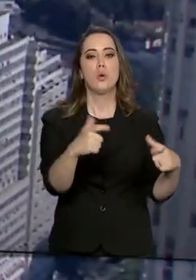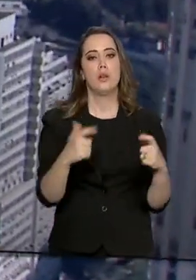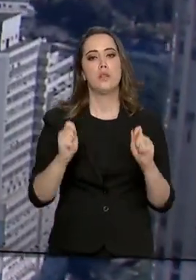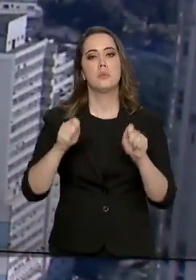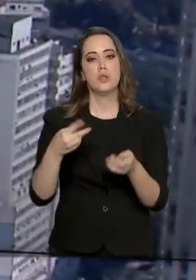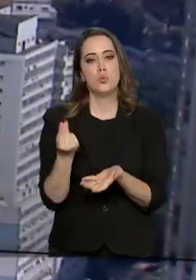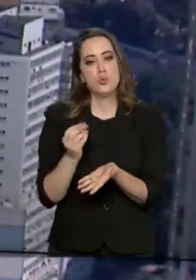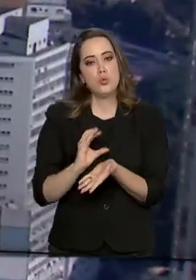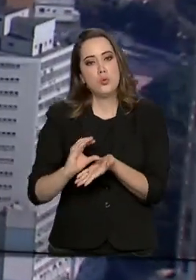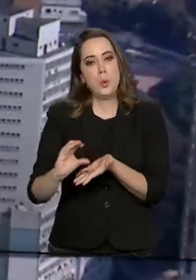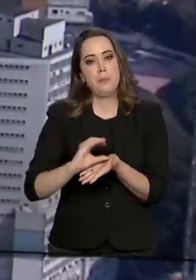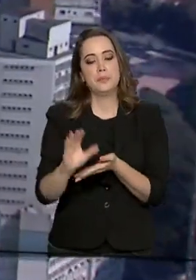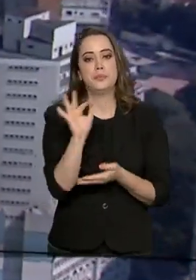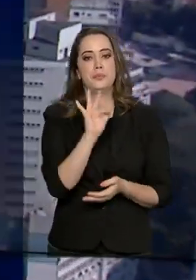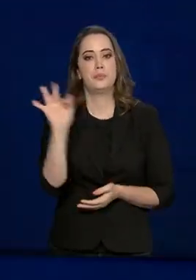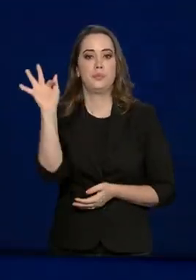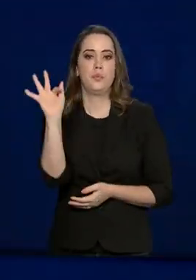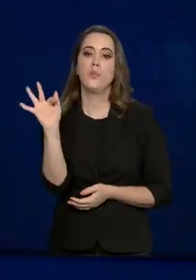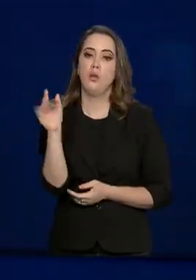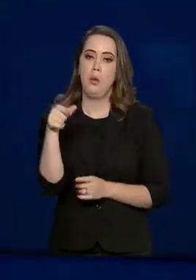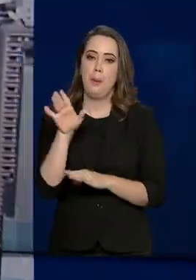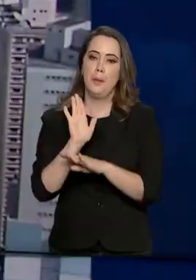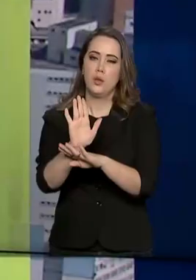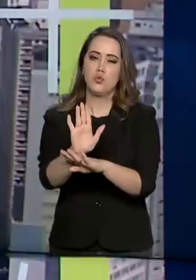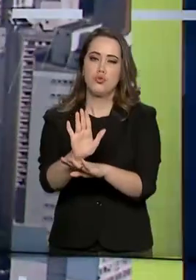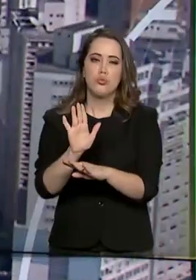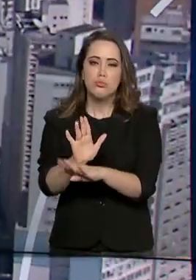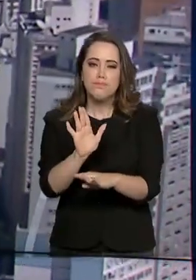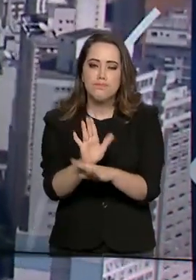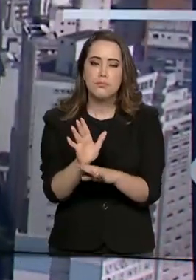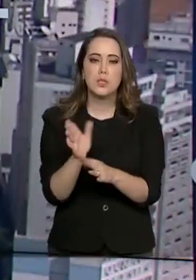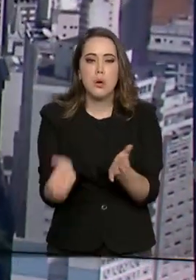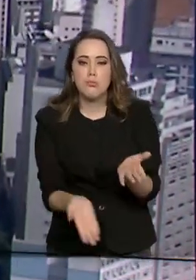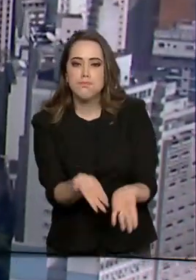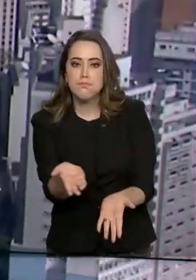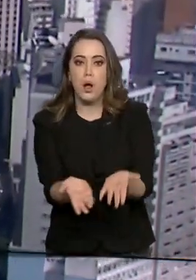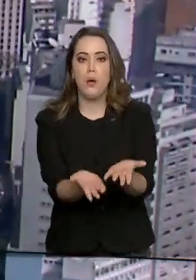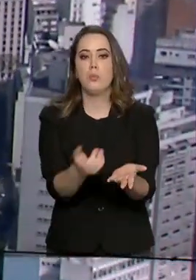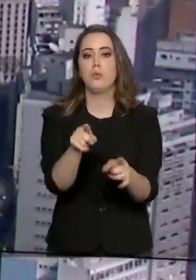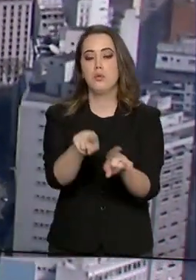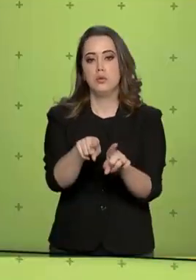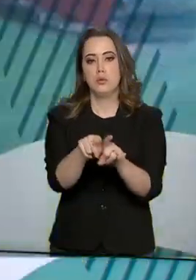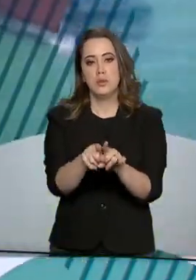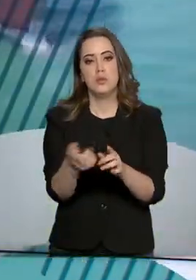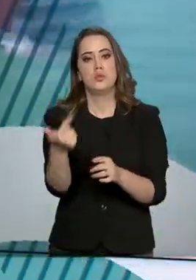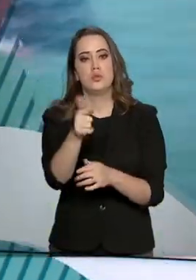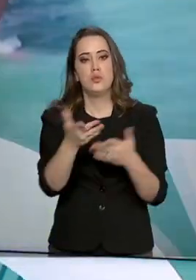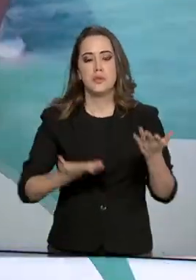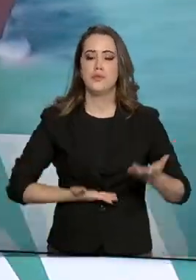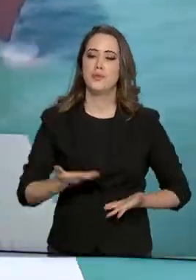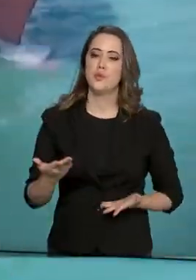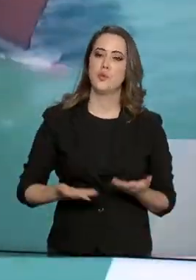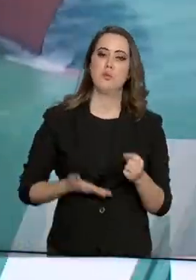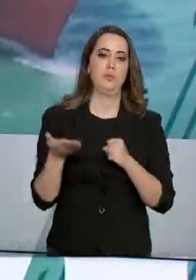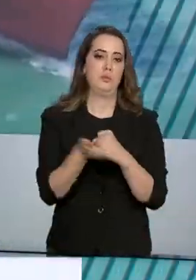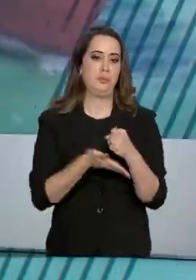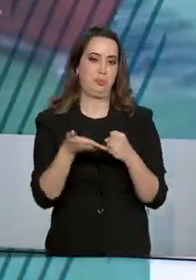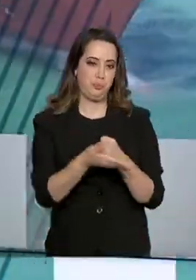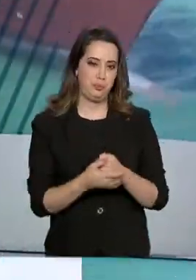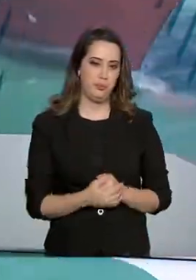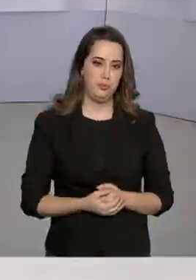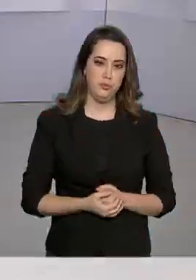poderão ter acesso a recursos federais para ações de socorro e assistência e restabelecimento de serviços